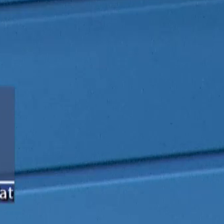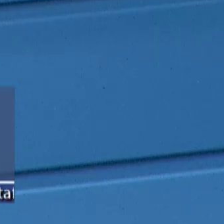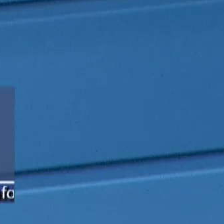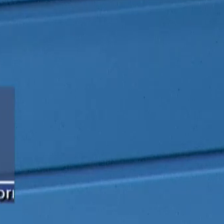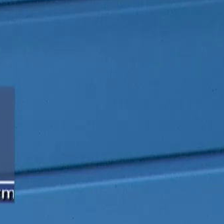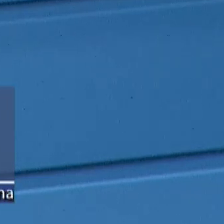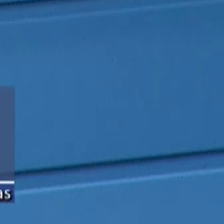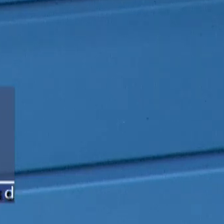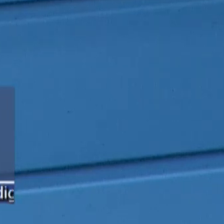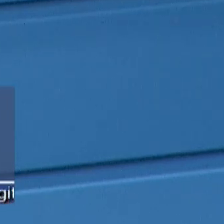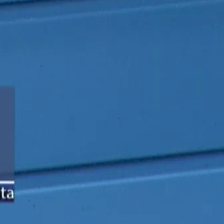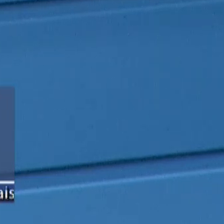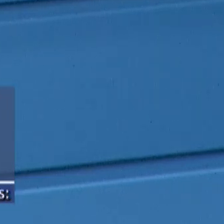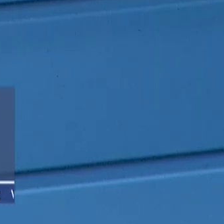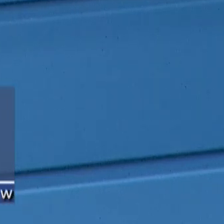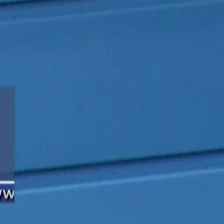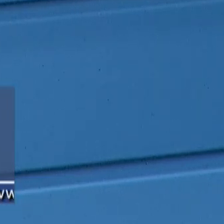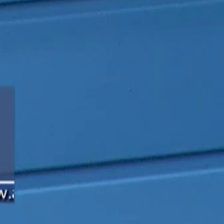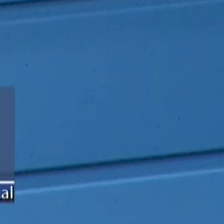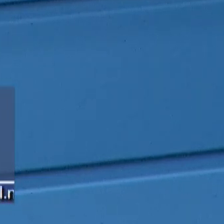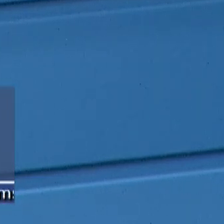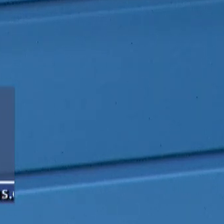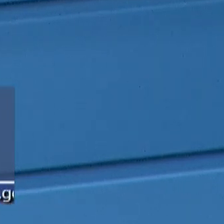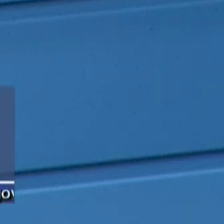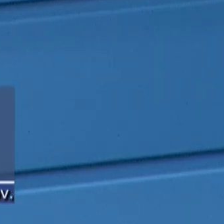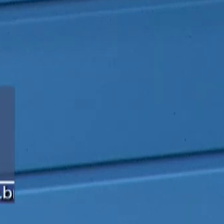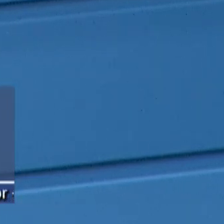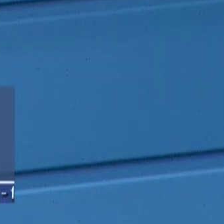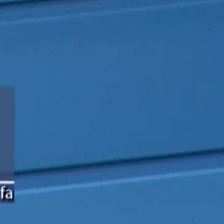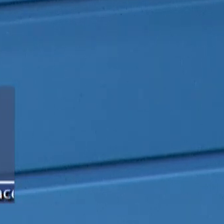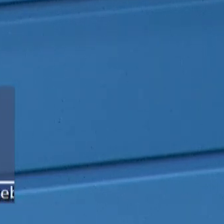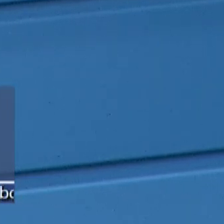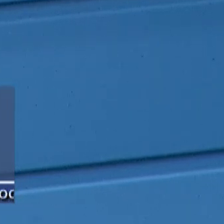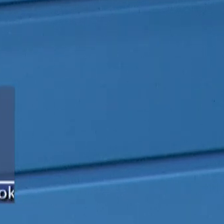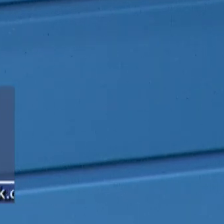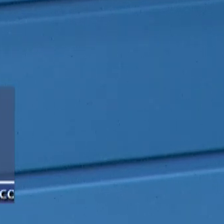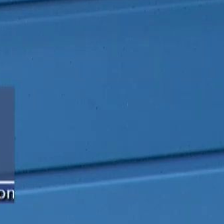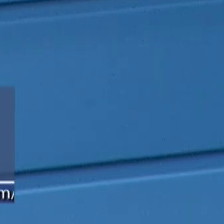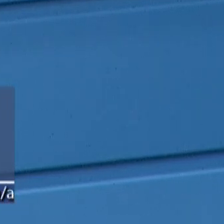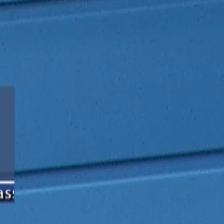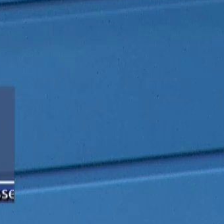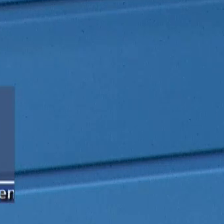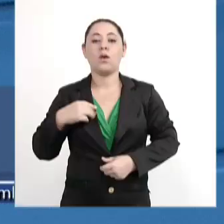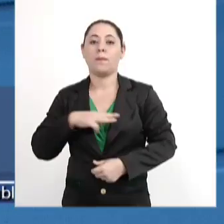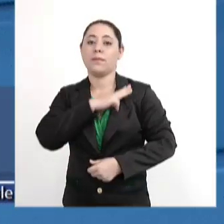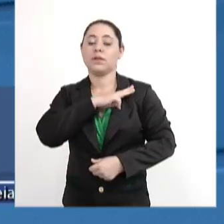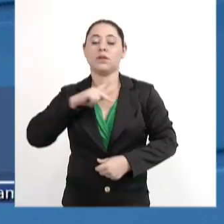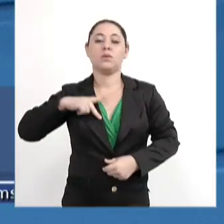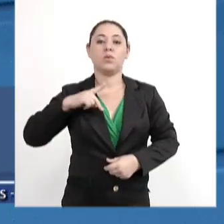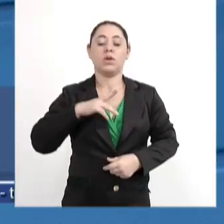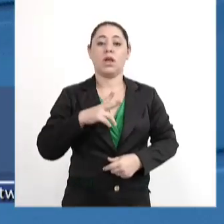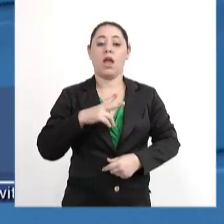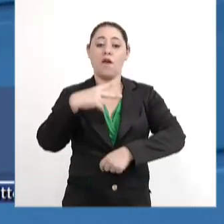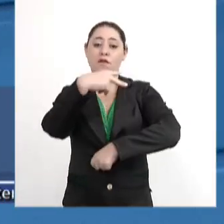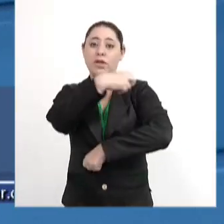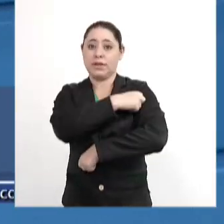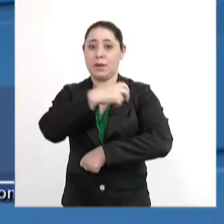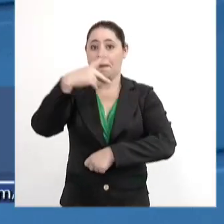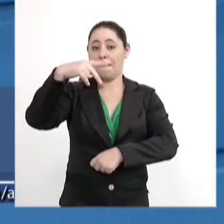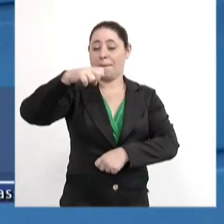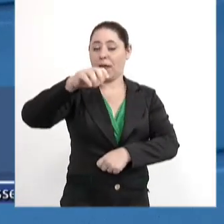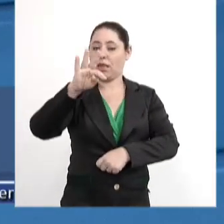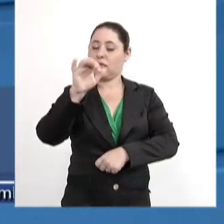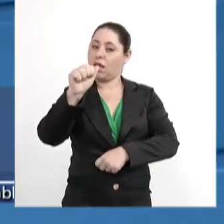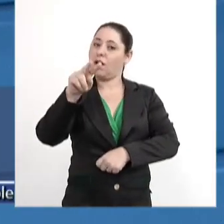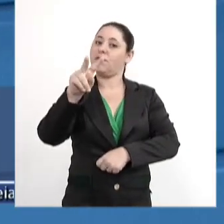no estado de Mato Grosso do Sul. Apesar de ter sido noticiado pelo Ministério da Saúde que a distribuição da vacina